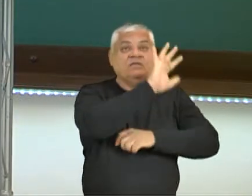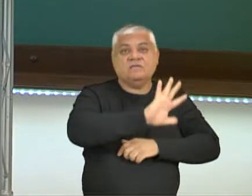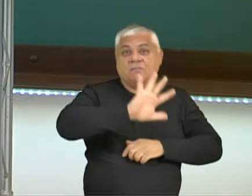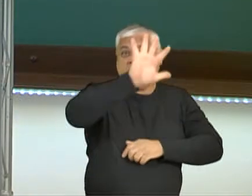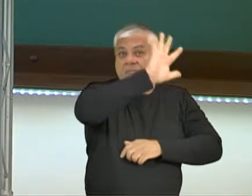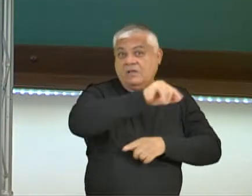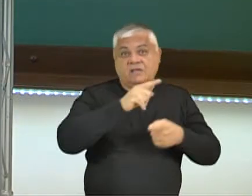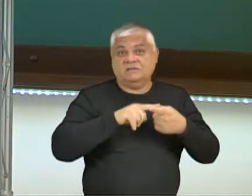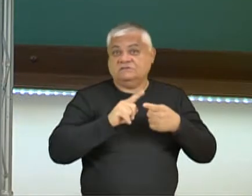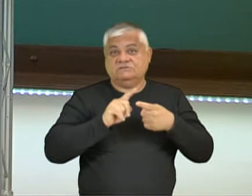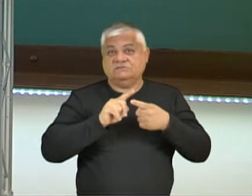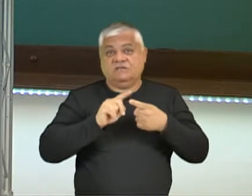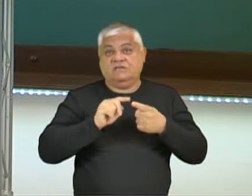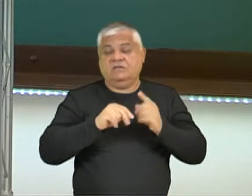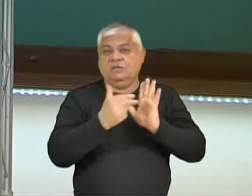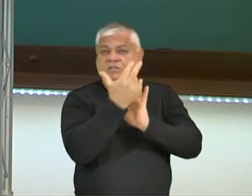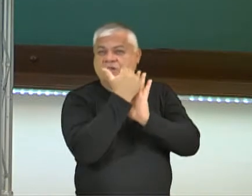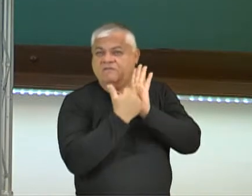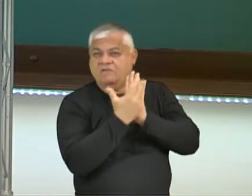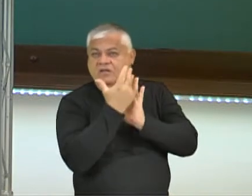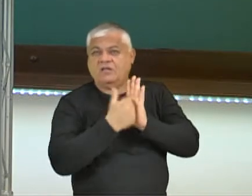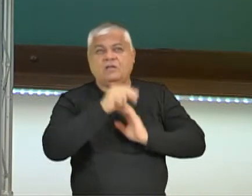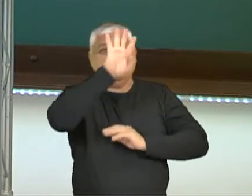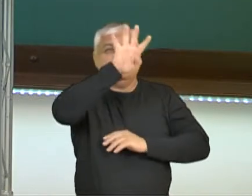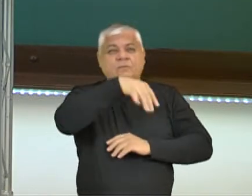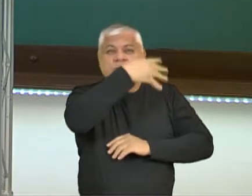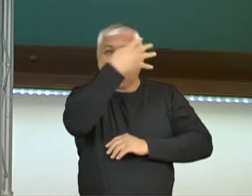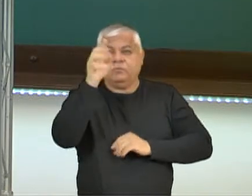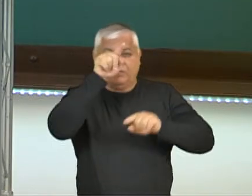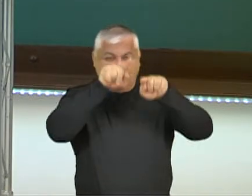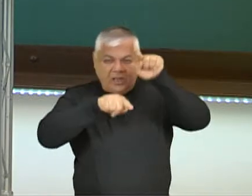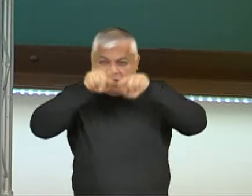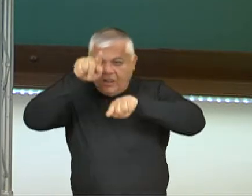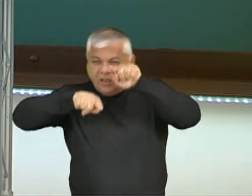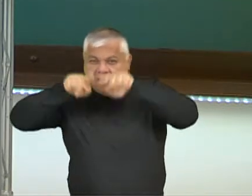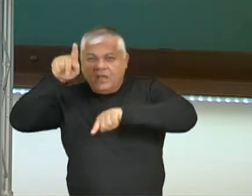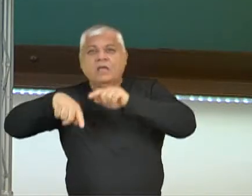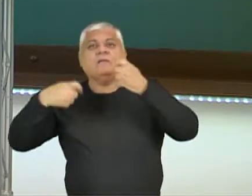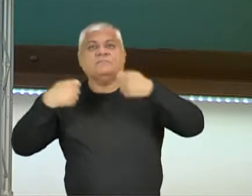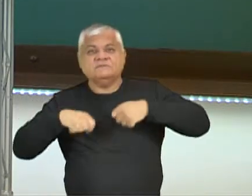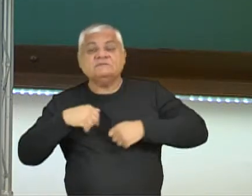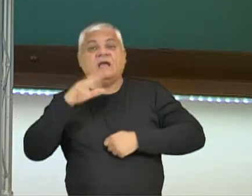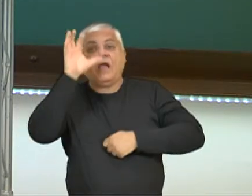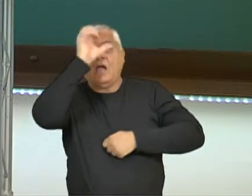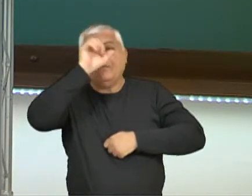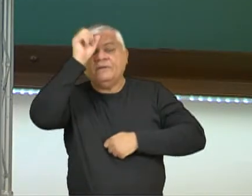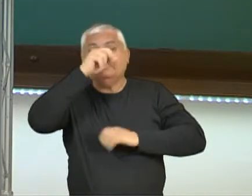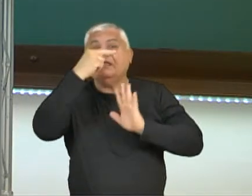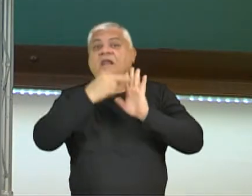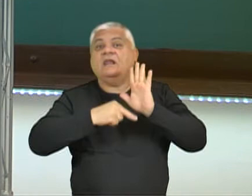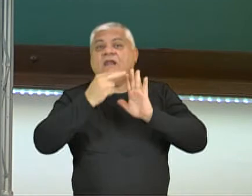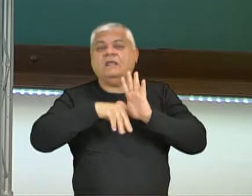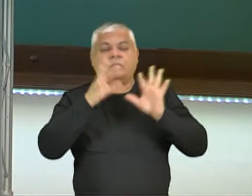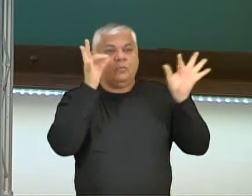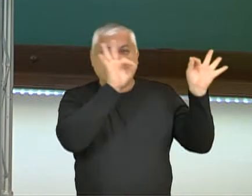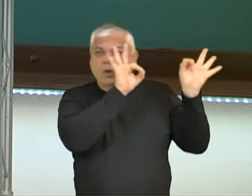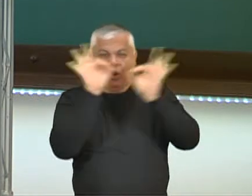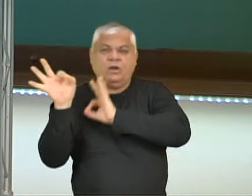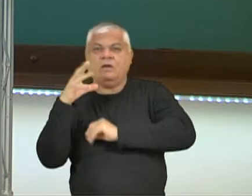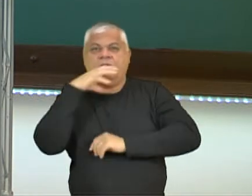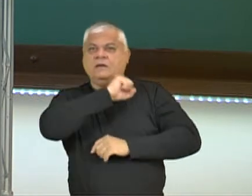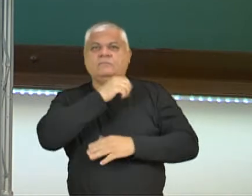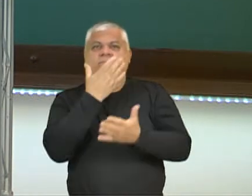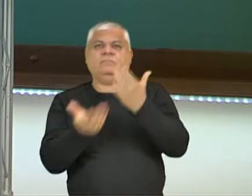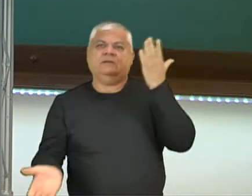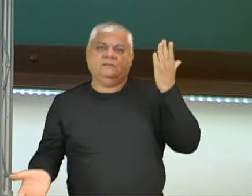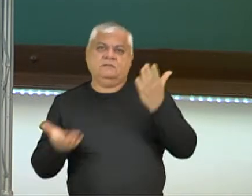um gráfico, vale para uma tabela. Nós temos que aprender a ler essas informações, porque a gente passa o olho rapidão, a gente